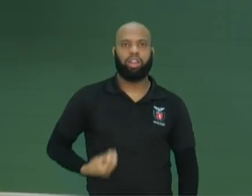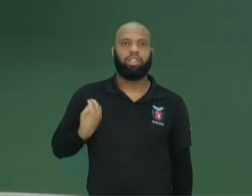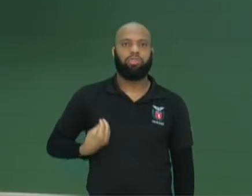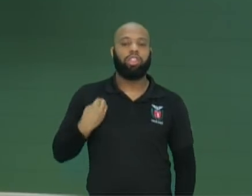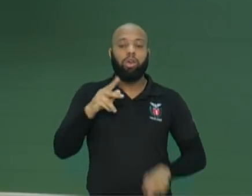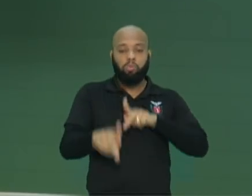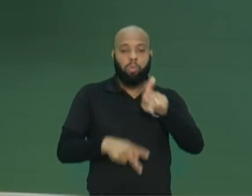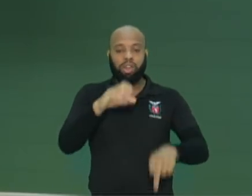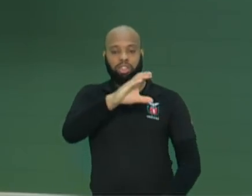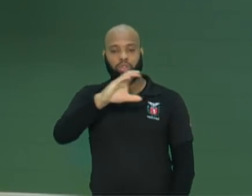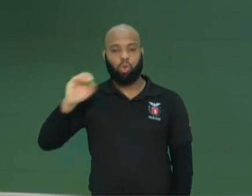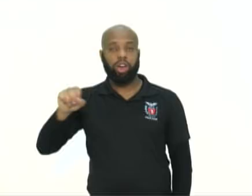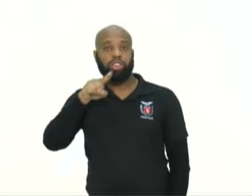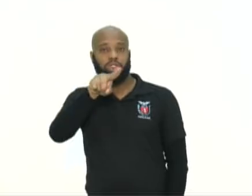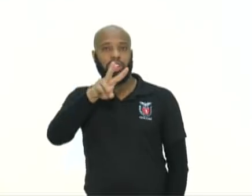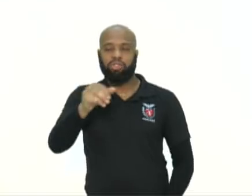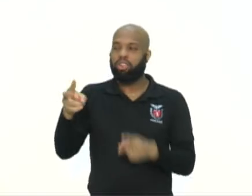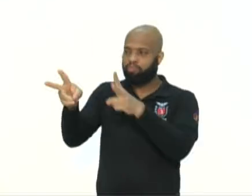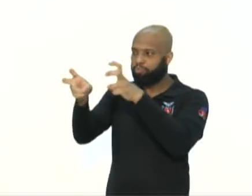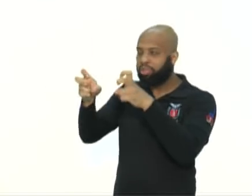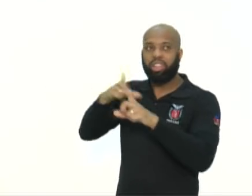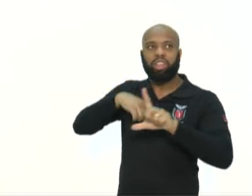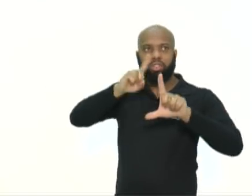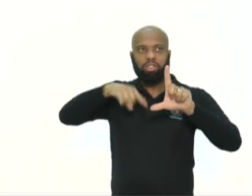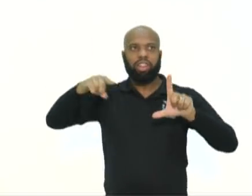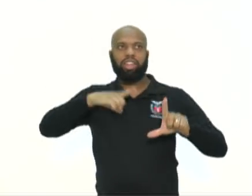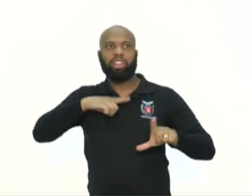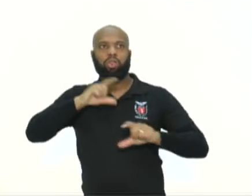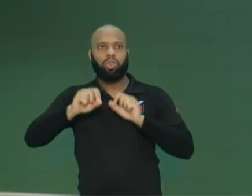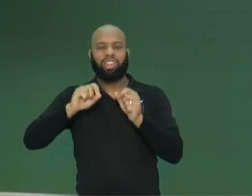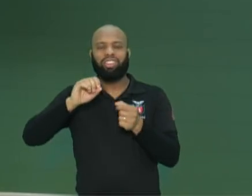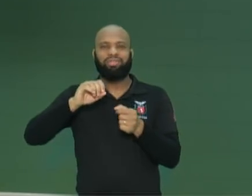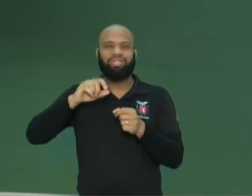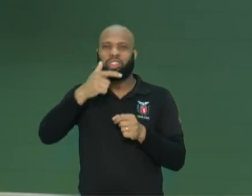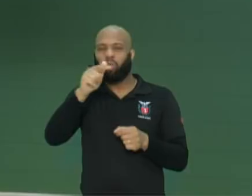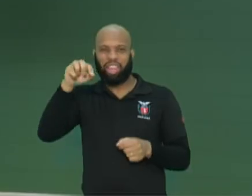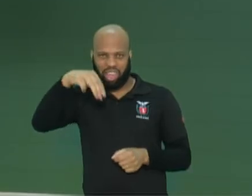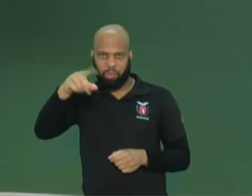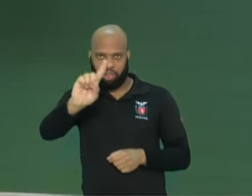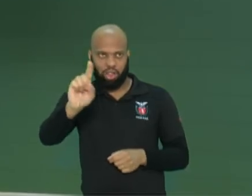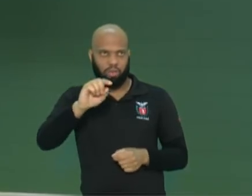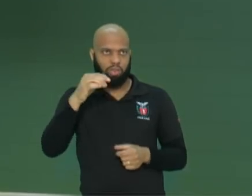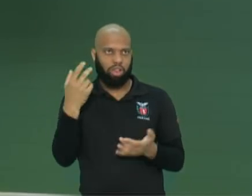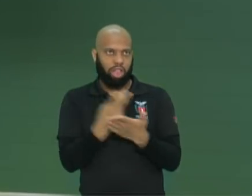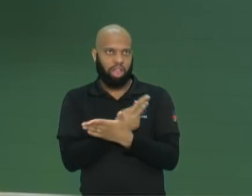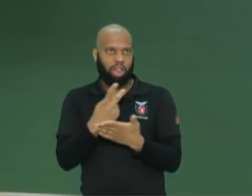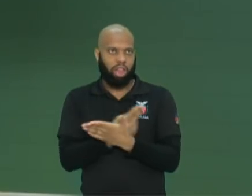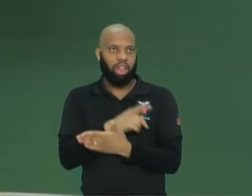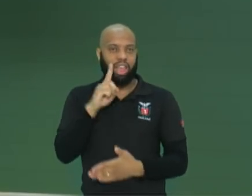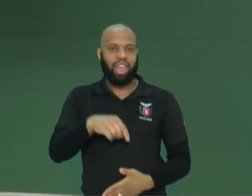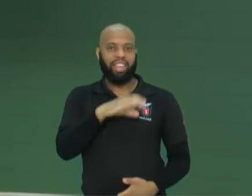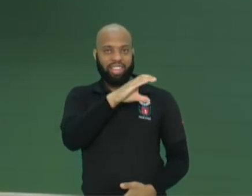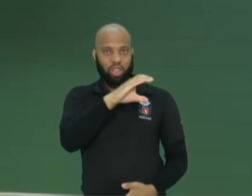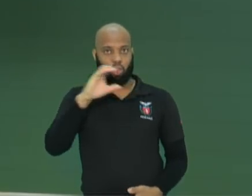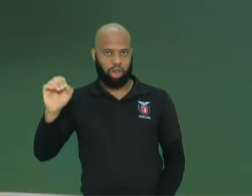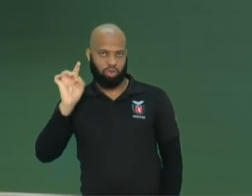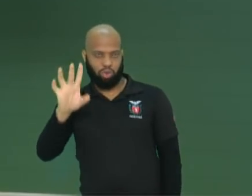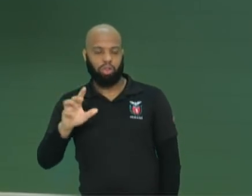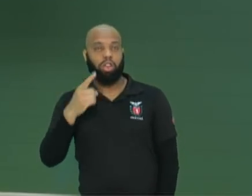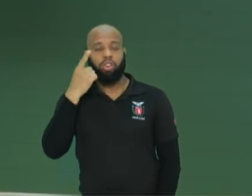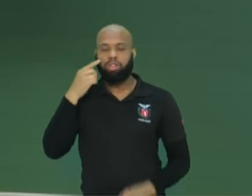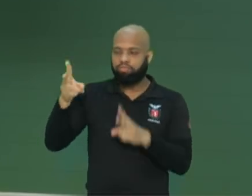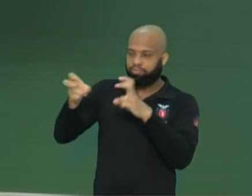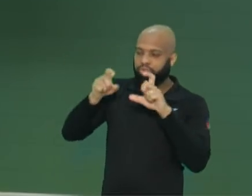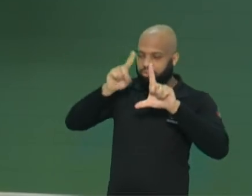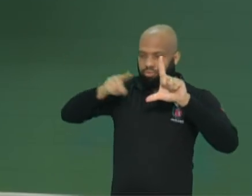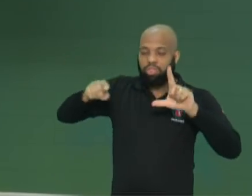do Centro-Oeste. Observe, ali tem um M ali que não existe, tá, pessoal? Só corrigindo lá, Centro-Oeste, né? Observe